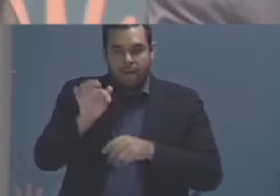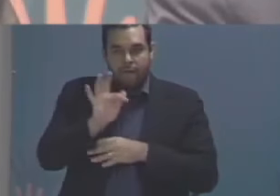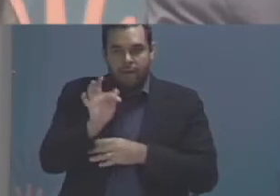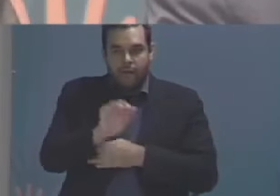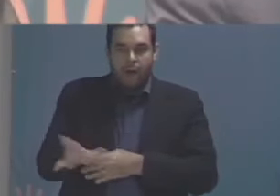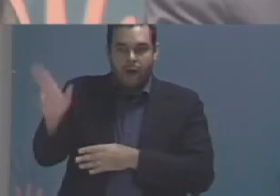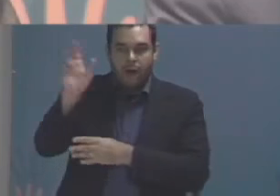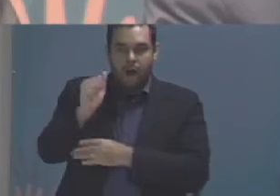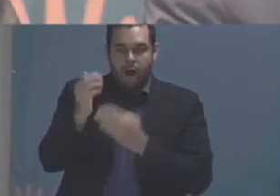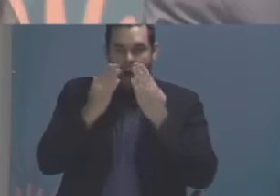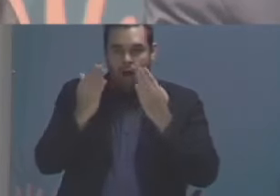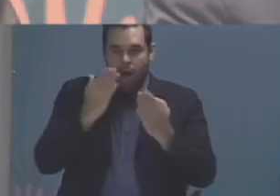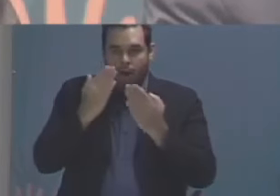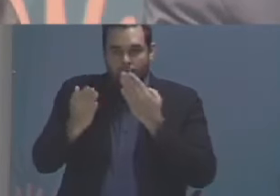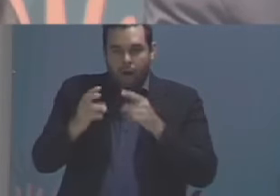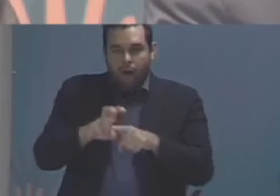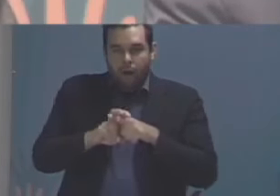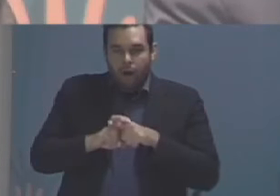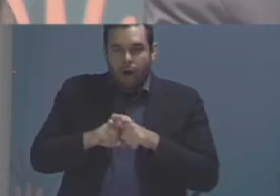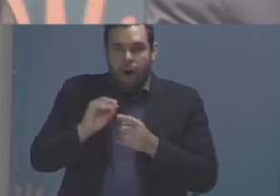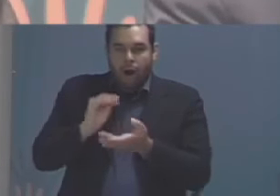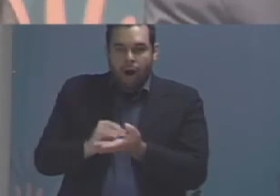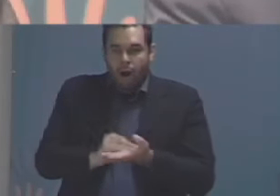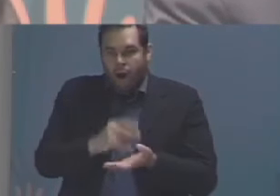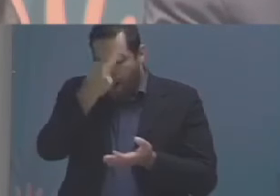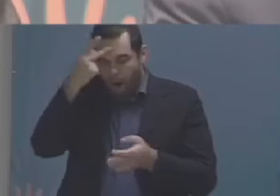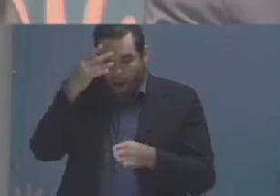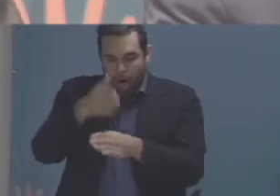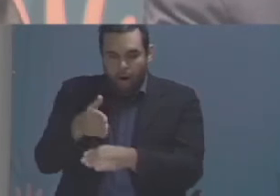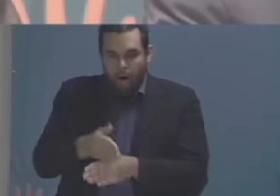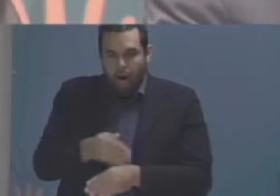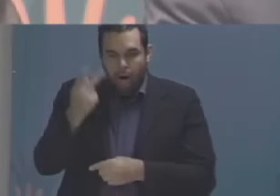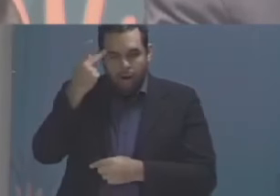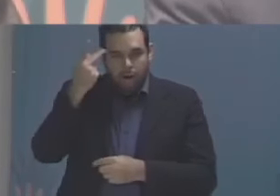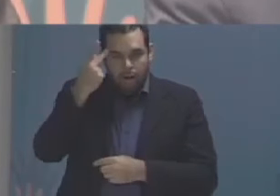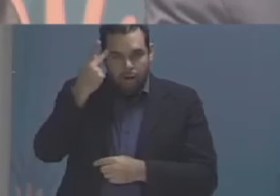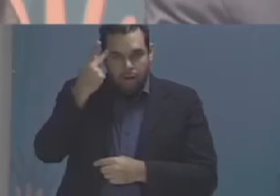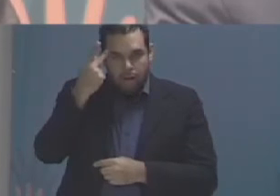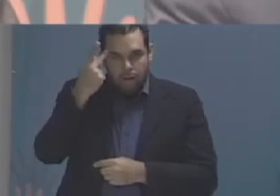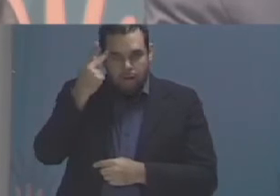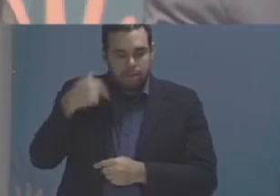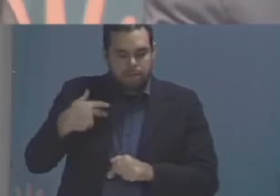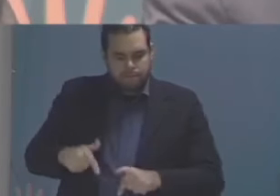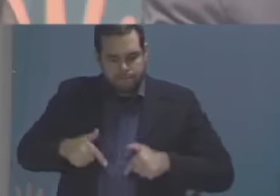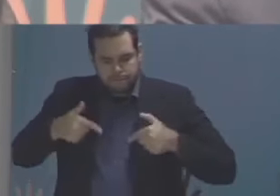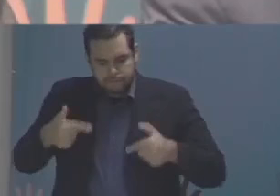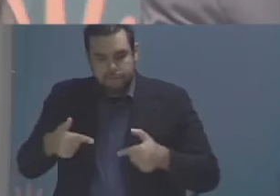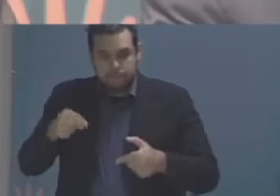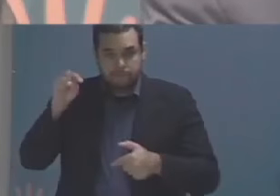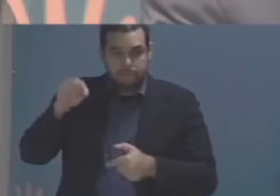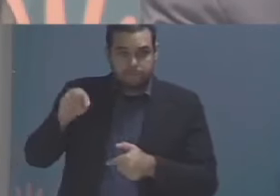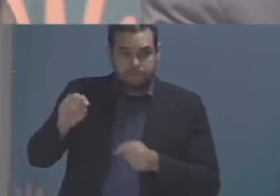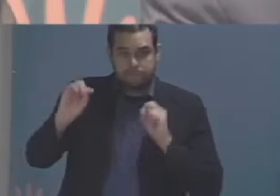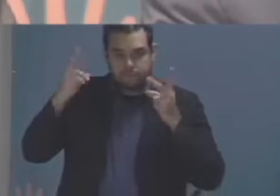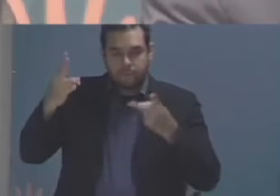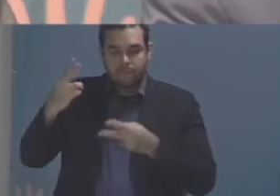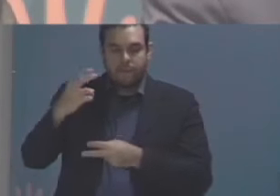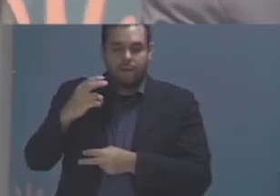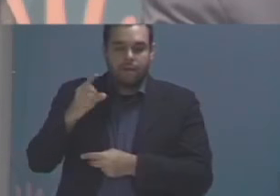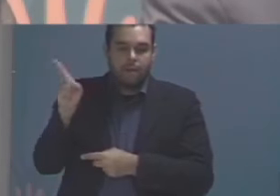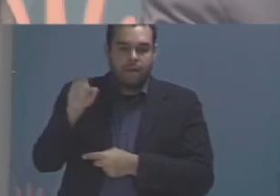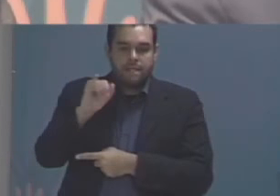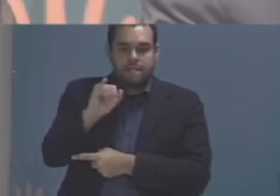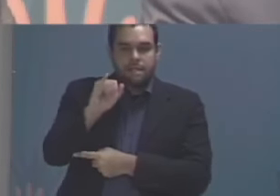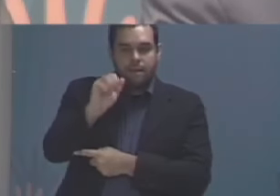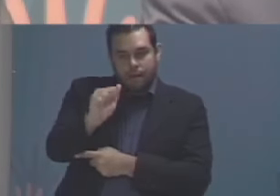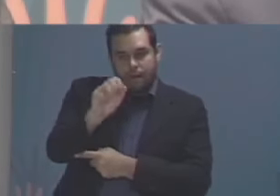Psicólogos, que estava, inclusive, sem a presença do sindicato de São Paulo, e nós batalhamos com aquele evento em Atibaia, para que o